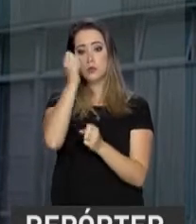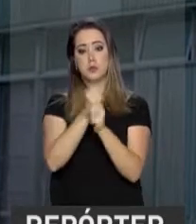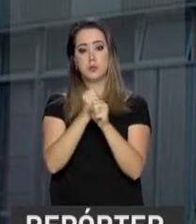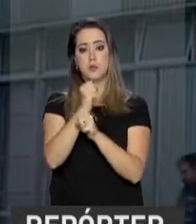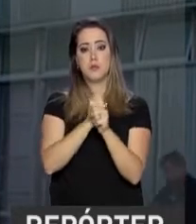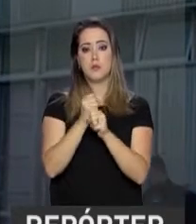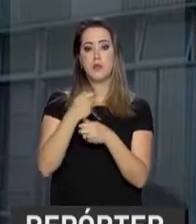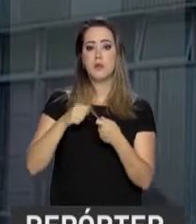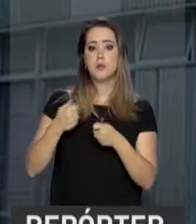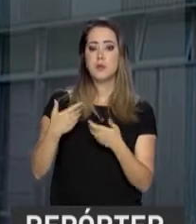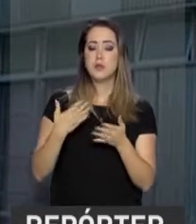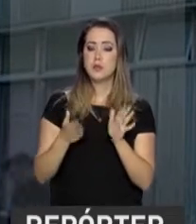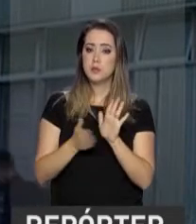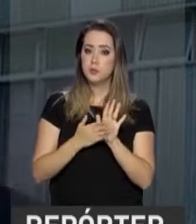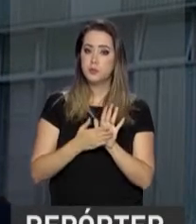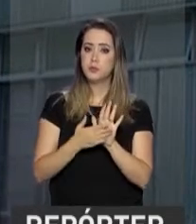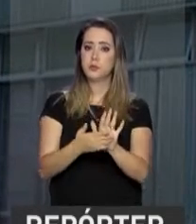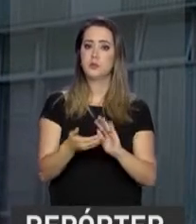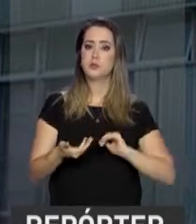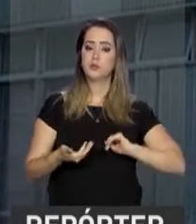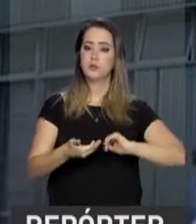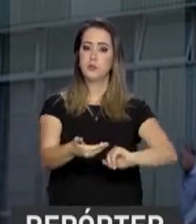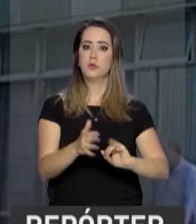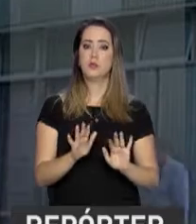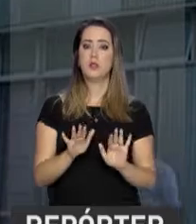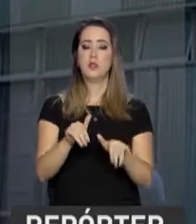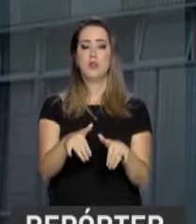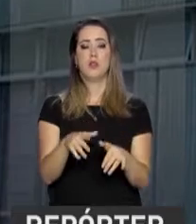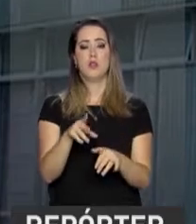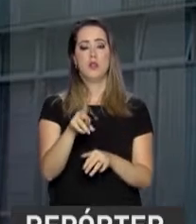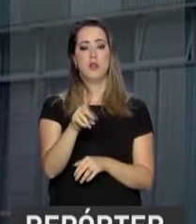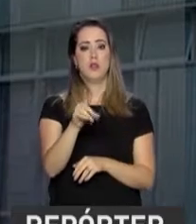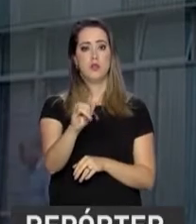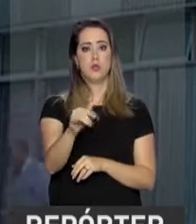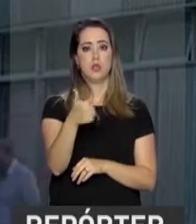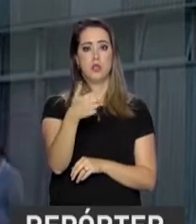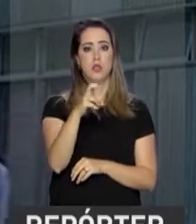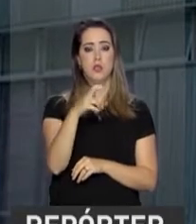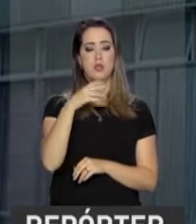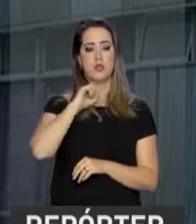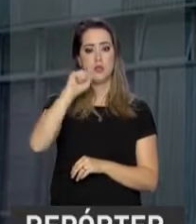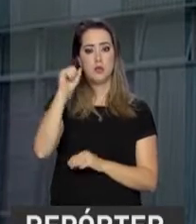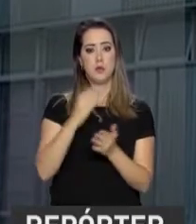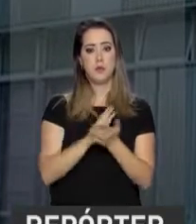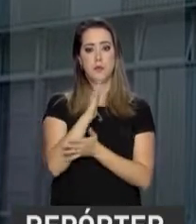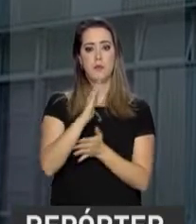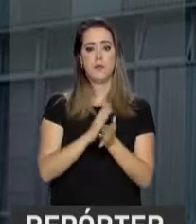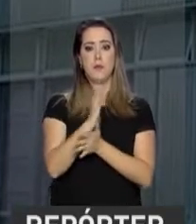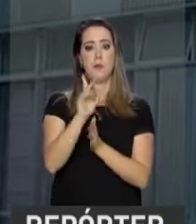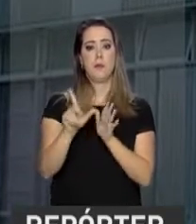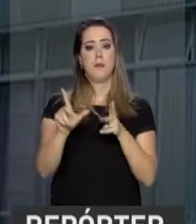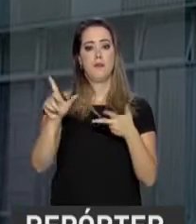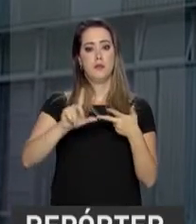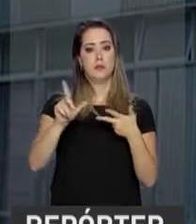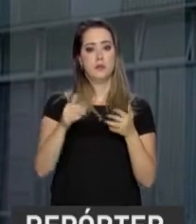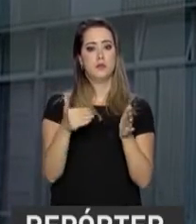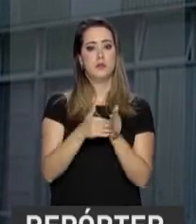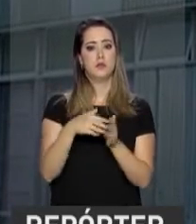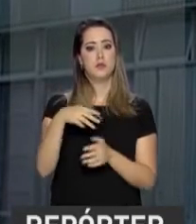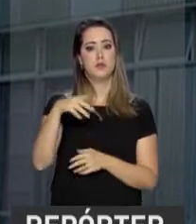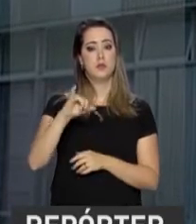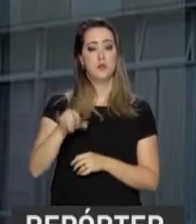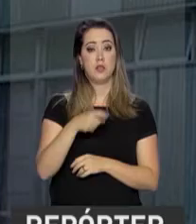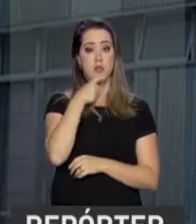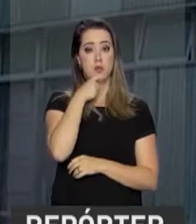encaminhada pelo governo ao congresso nacional até o dia 15 de abril e aprovada pelo legislativo até o mês de